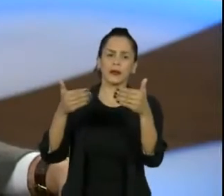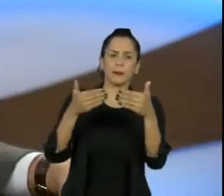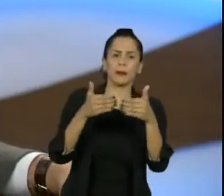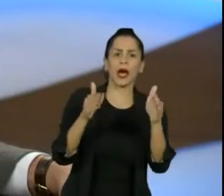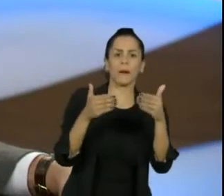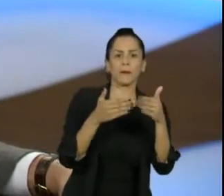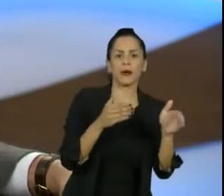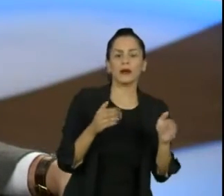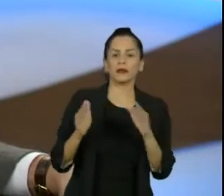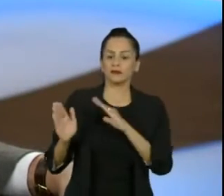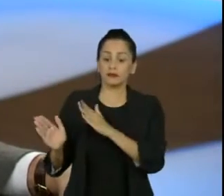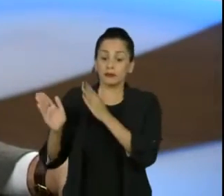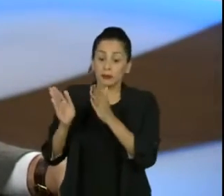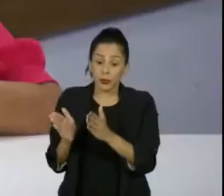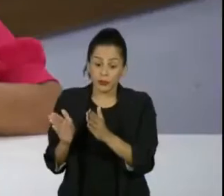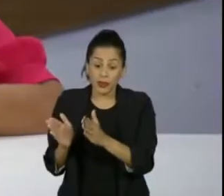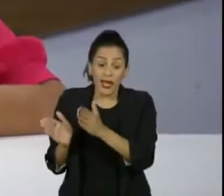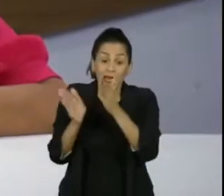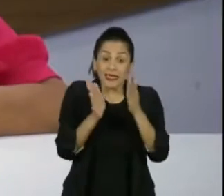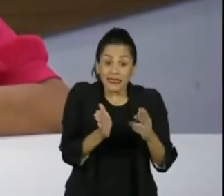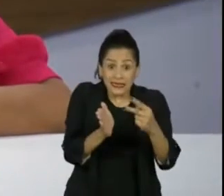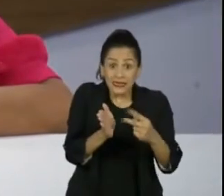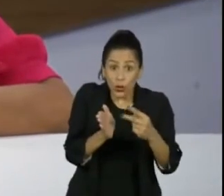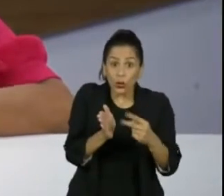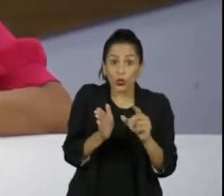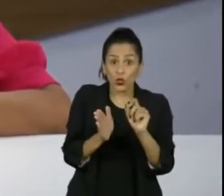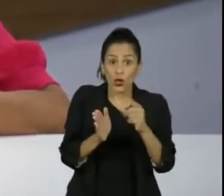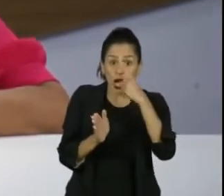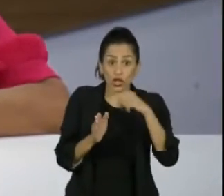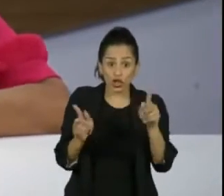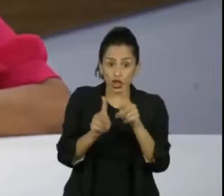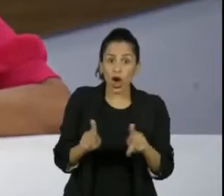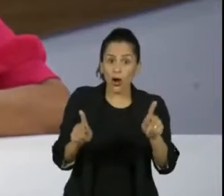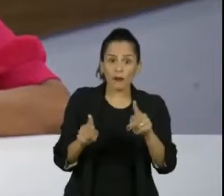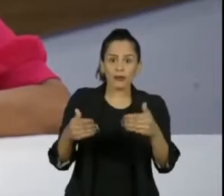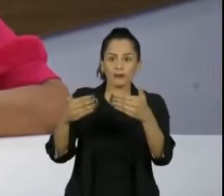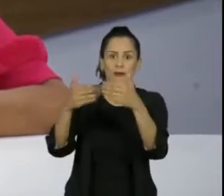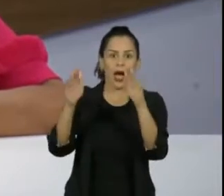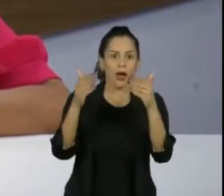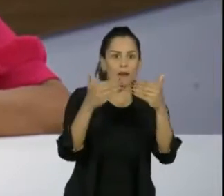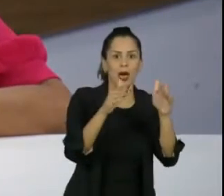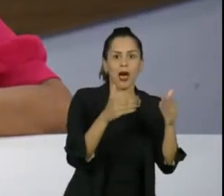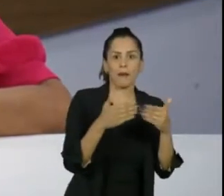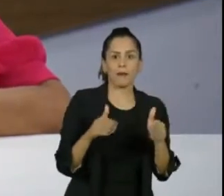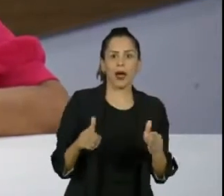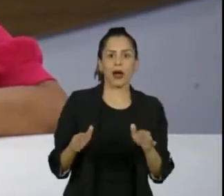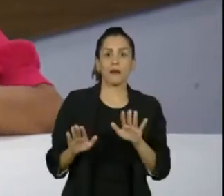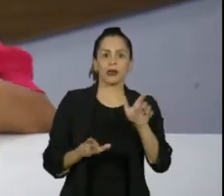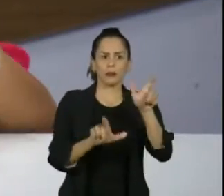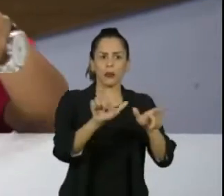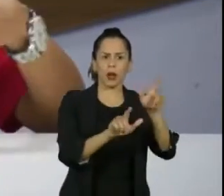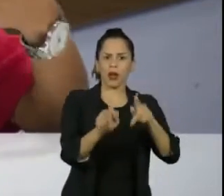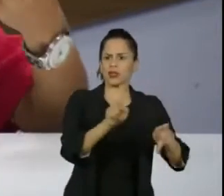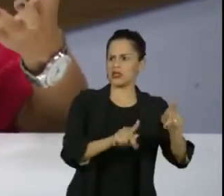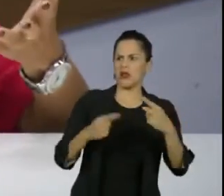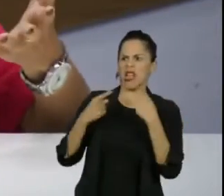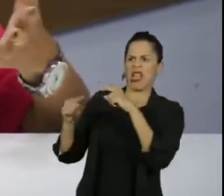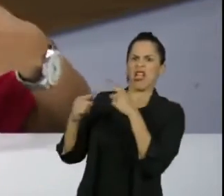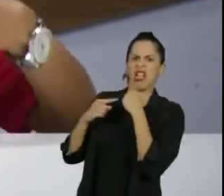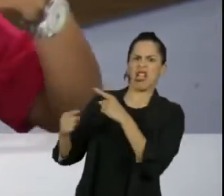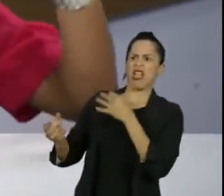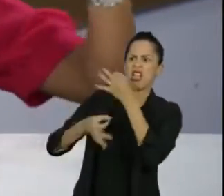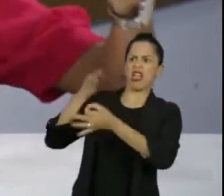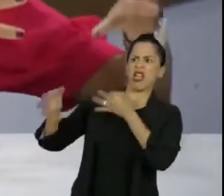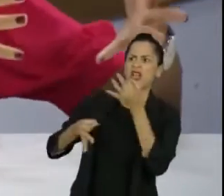liberar o funcionamento dos shoppings populares, o que foi muito criticado, né, como se eu estivesse